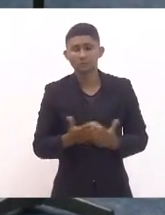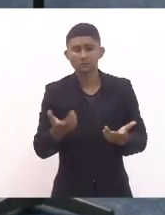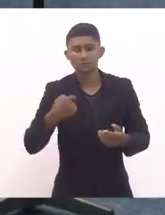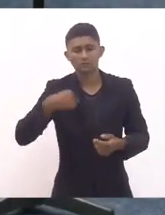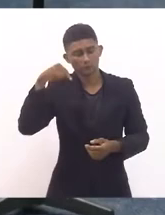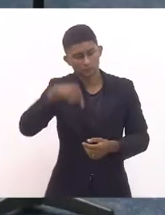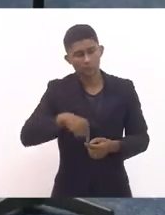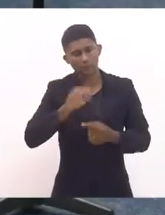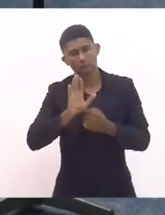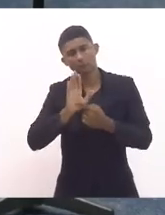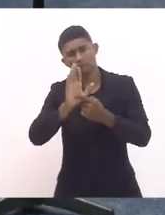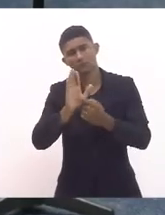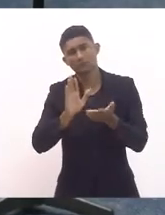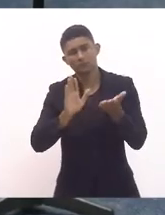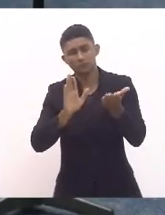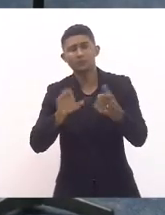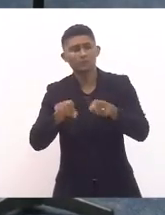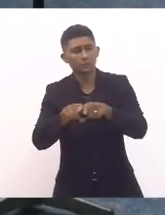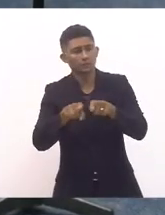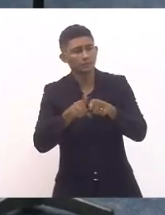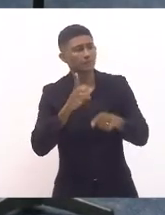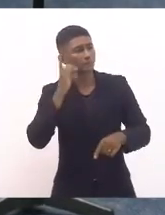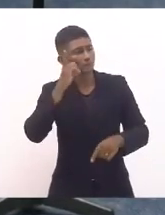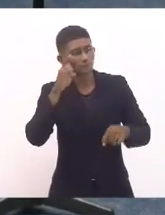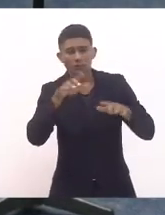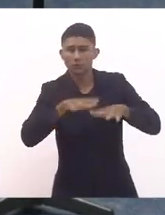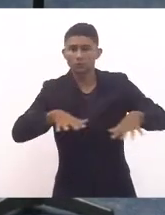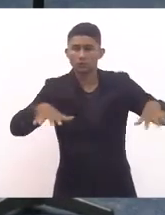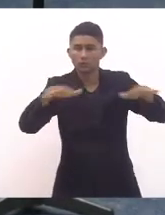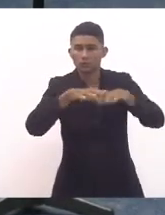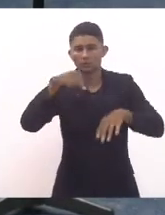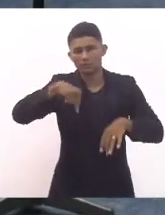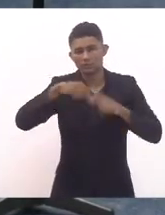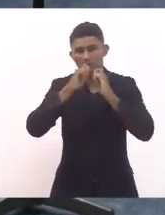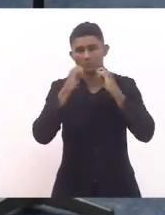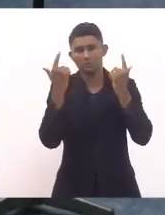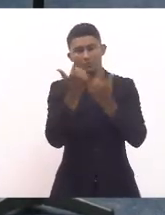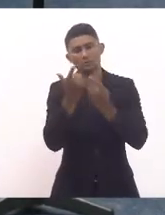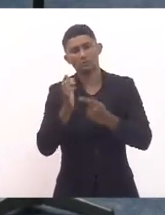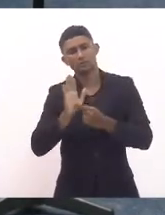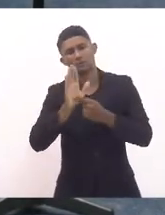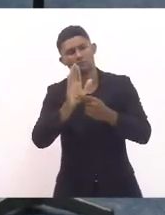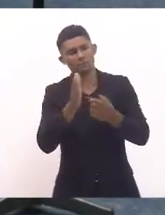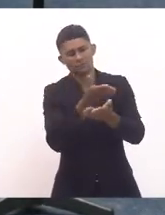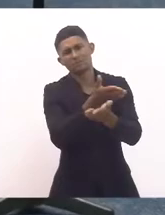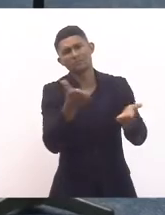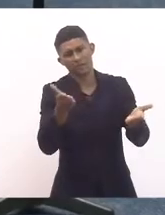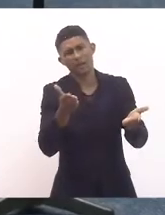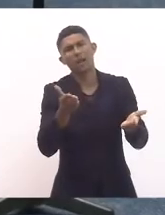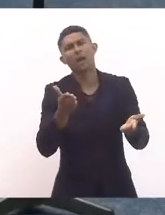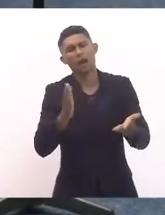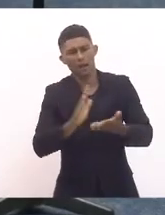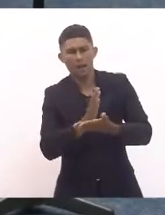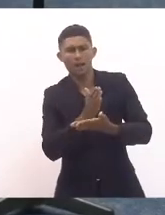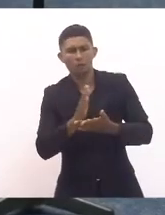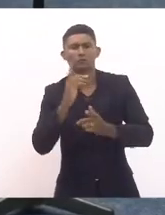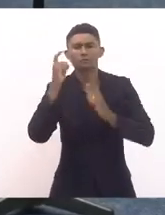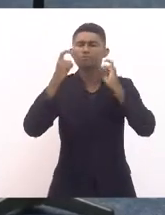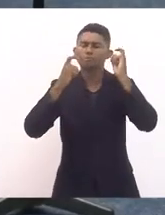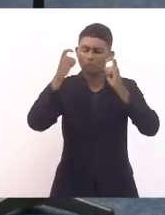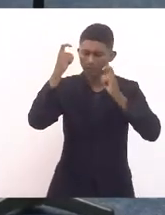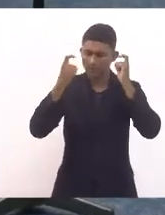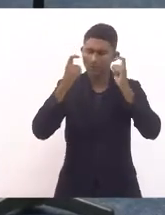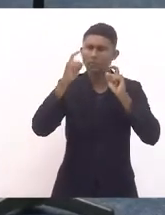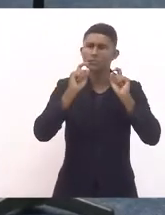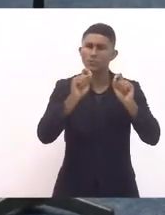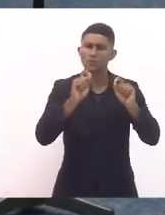apresentar a Vossa Excelência e os demais deputados e deputadas dessa casa que, de fato, se preocupam com a alimentação nas escolas